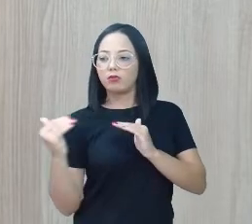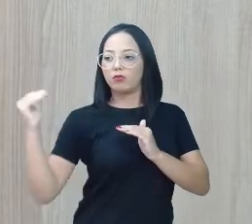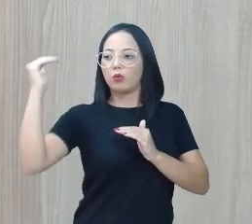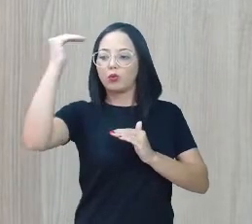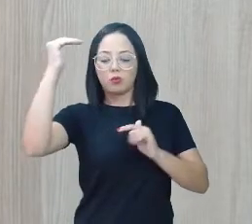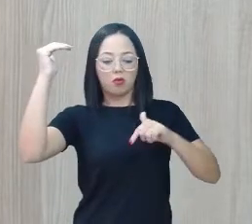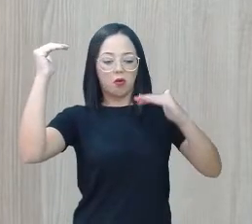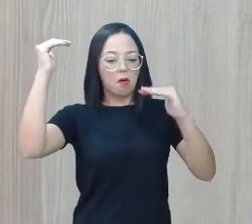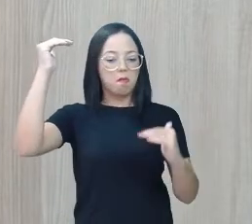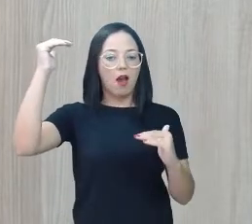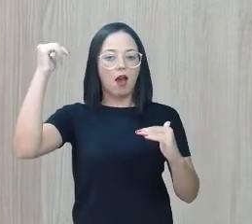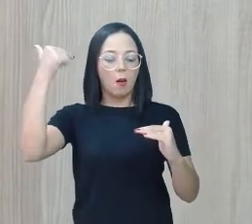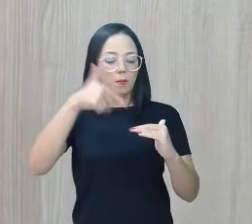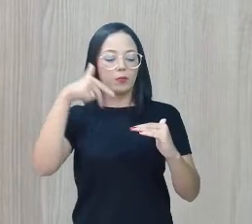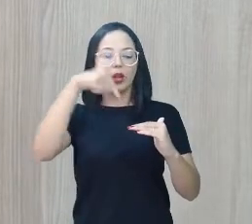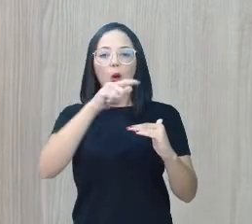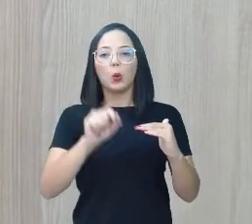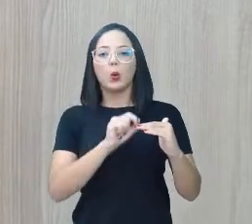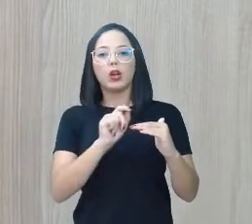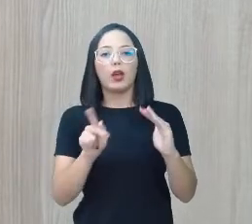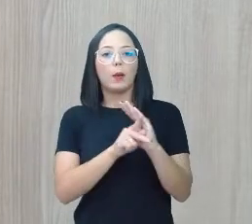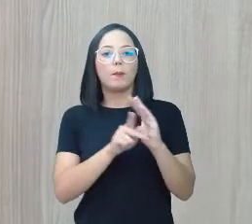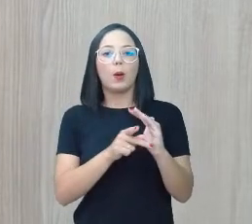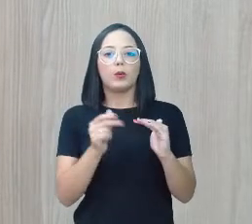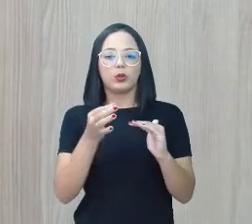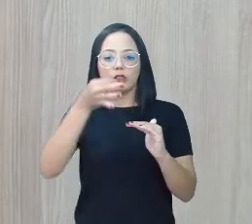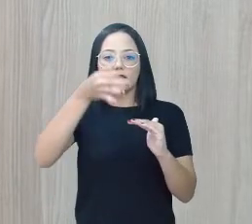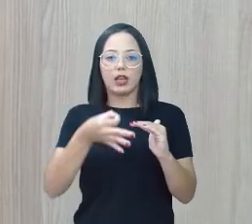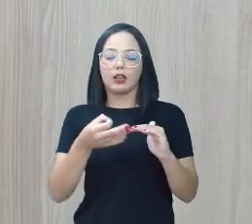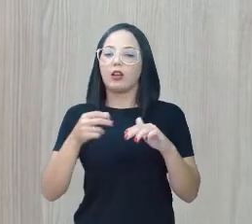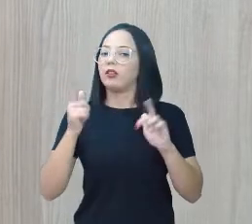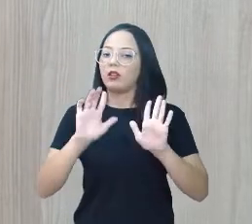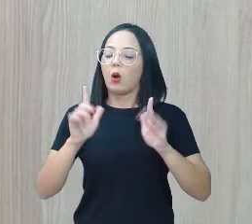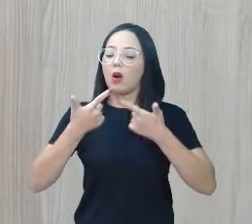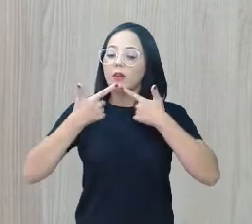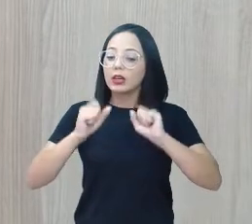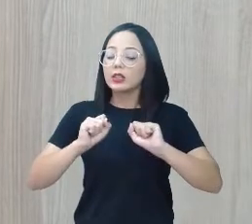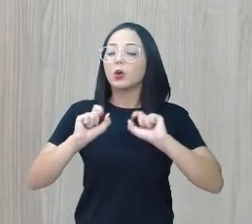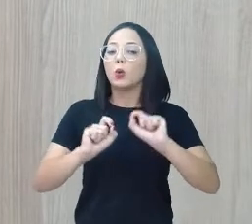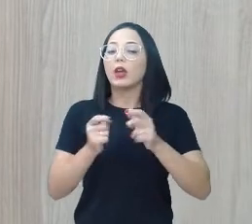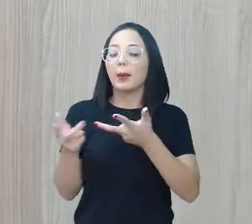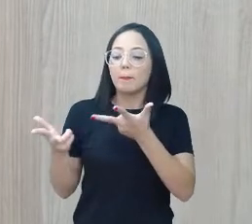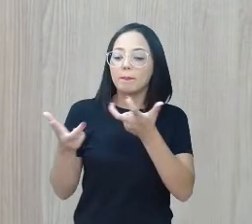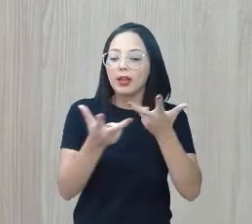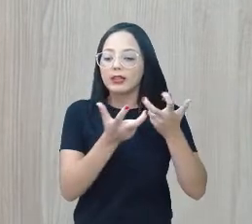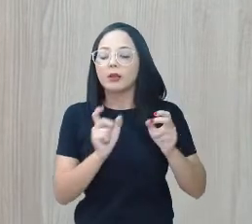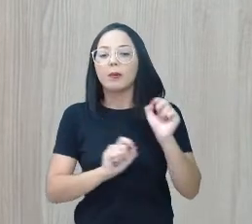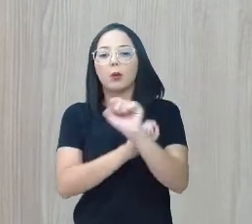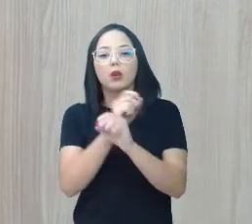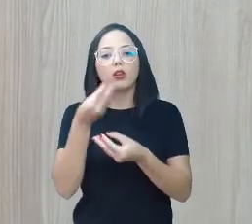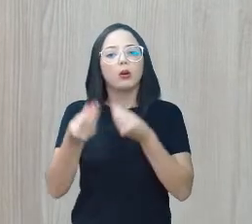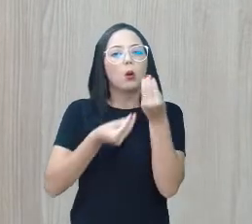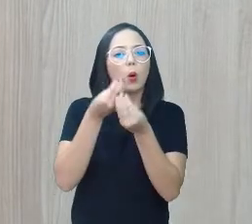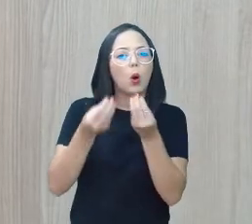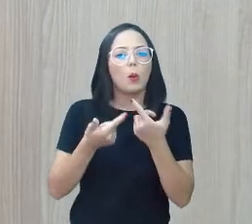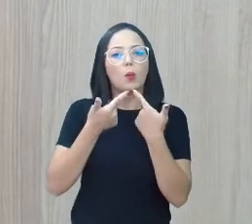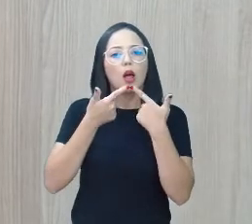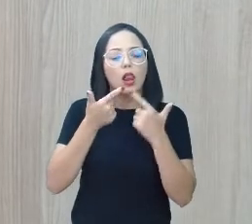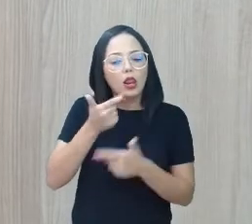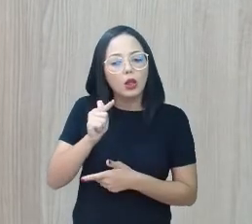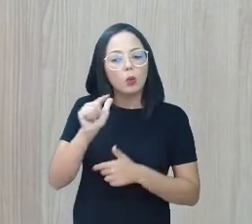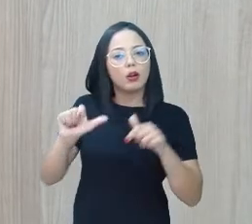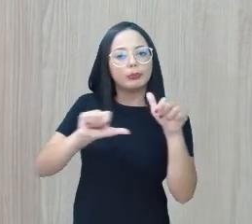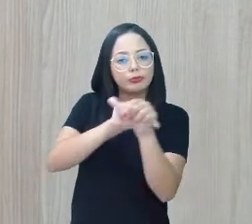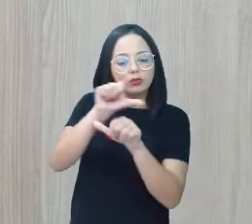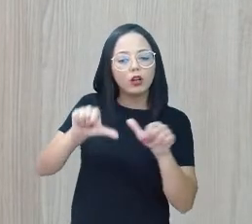superior à outra, que seria a forma correta, tá certo? A variação linguística, ela existe para perceber como é que a língua vai